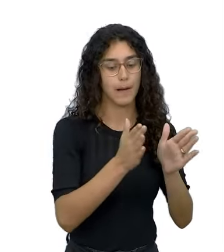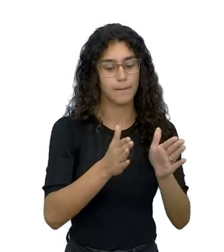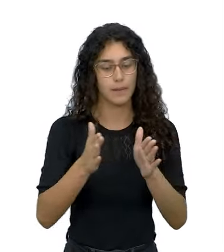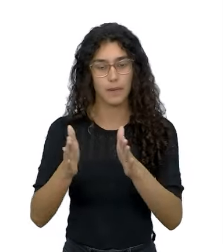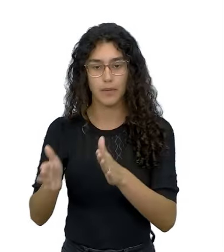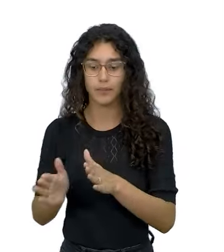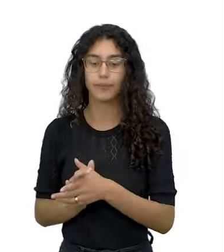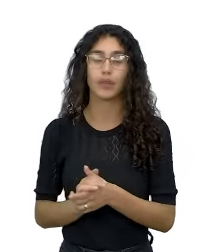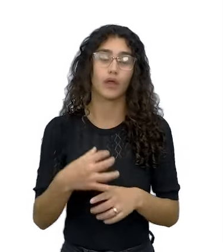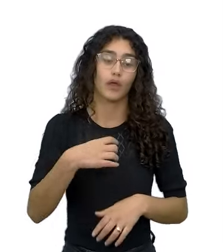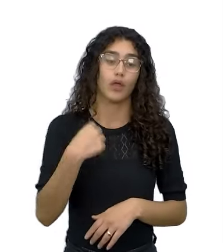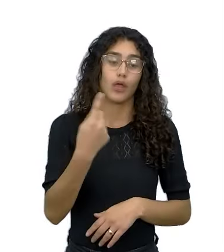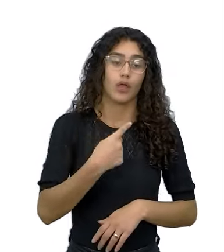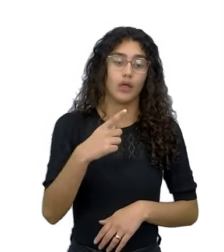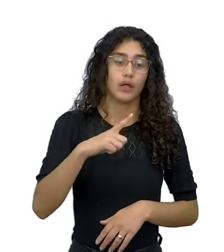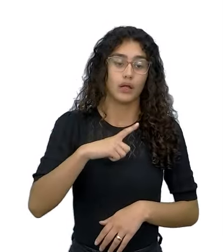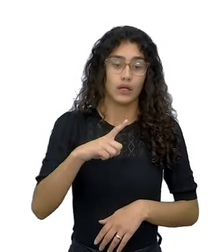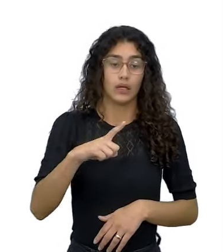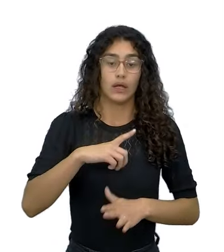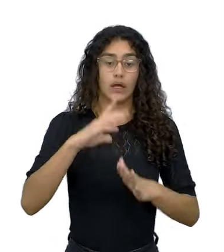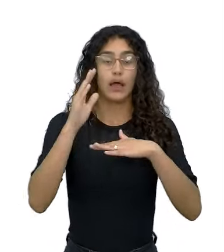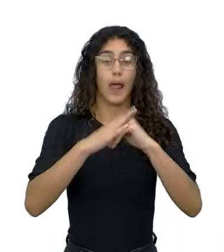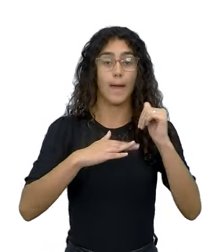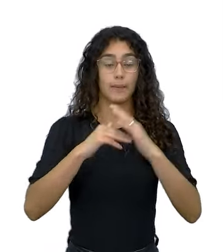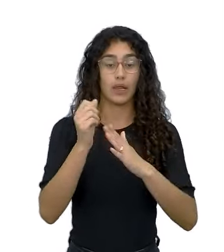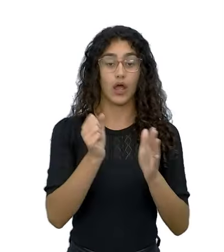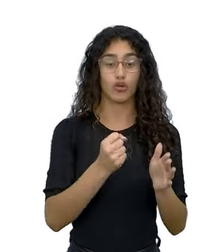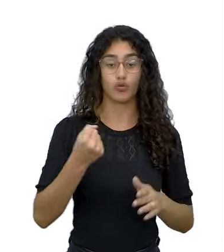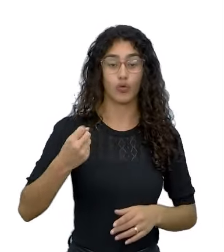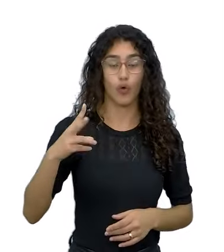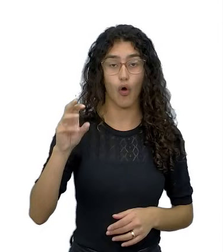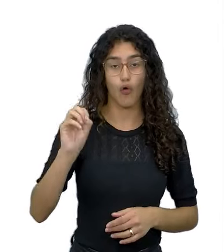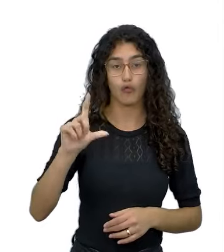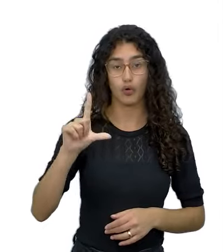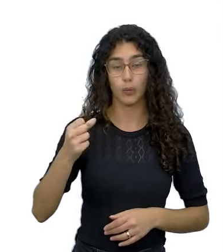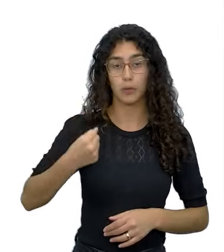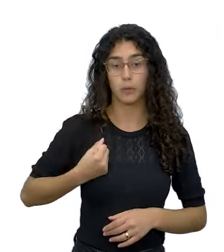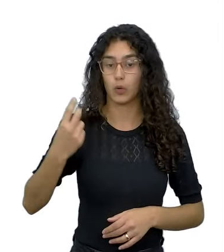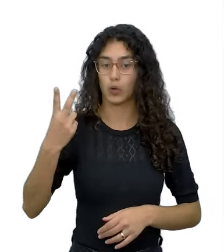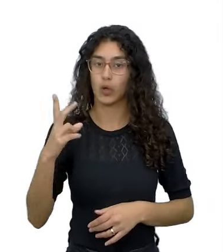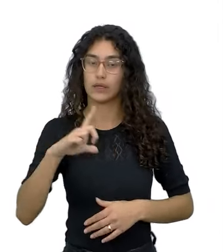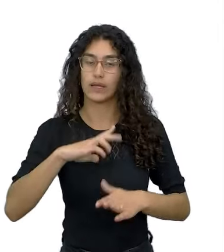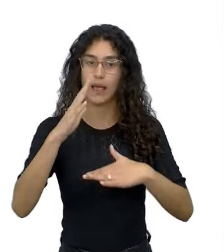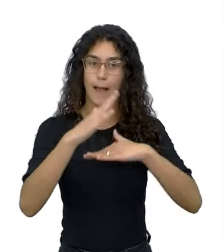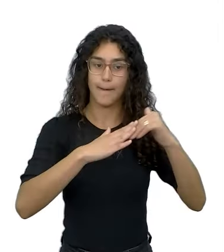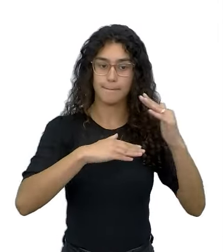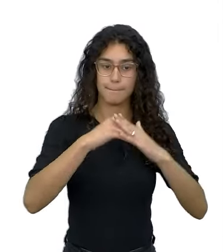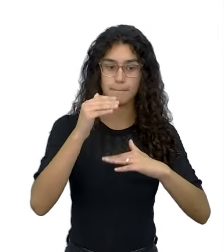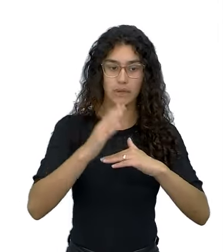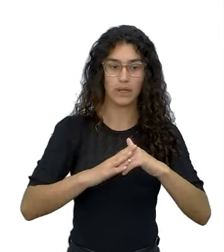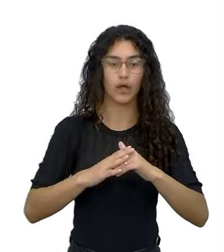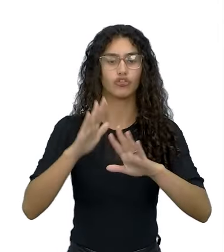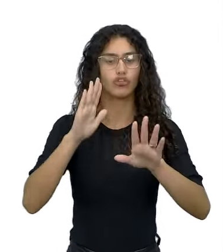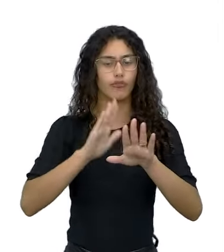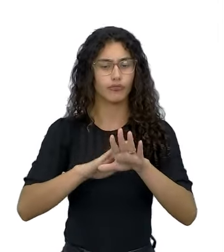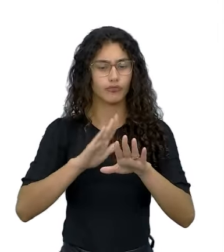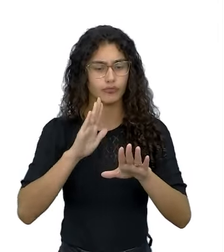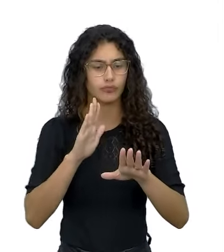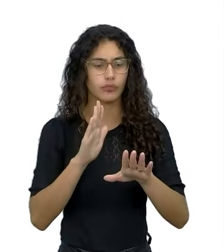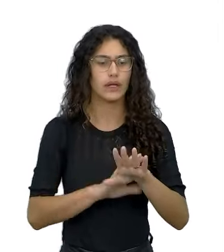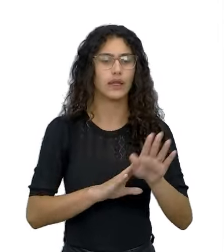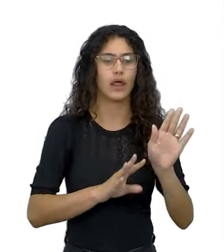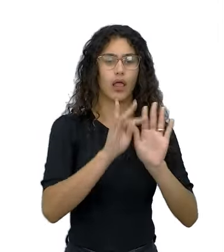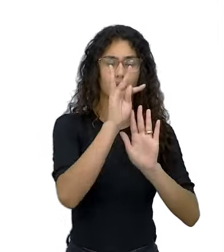tá? No caso aqui da sequência de atividades 1 do volume 2, a gente tem aí a habilidade que é revisar e editar o